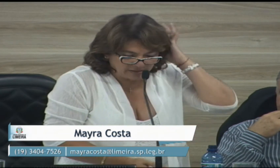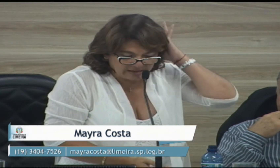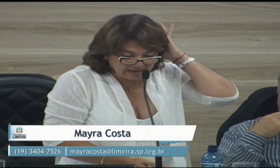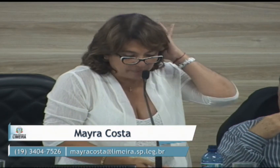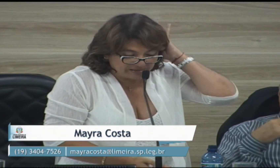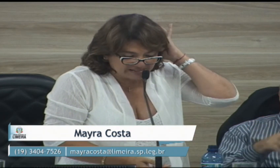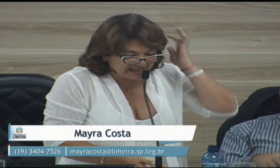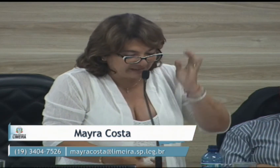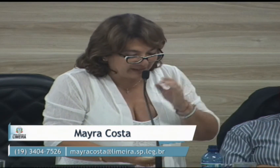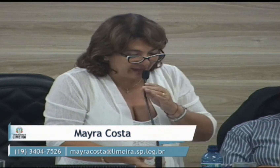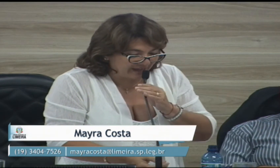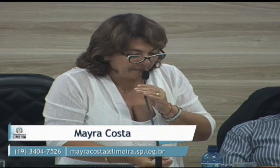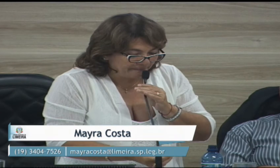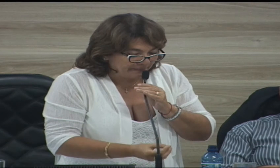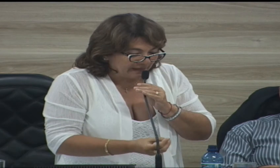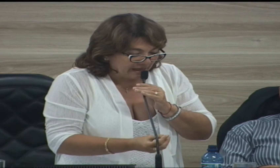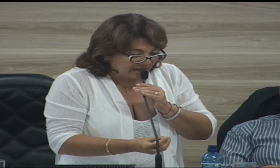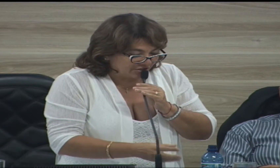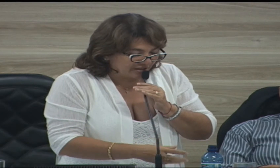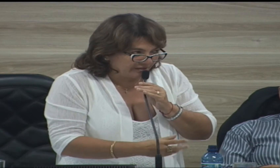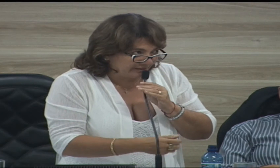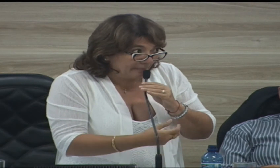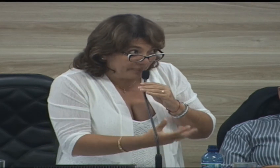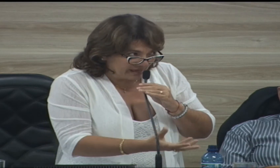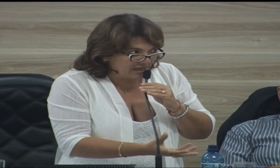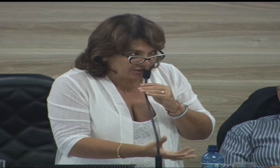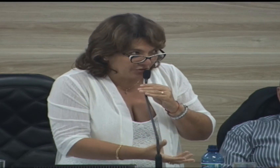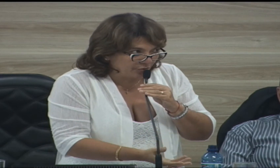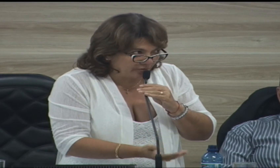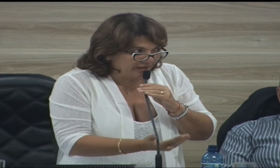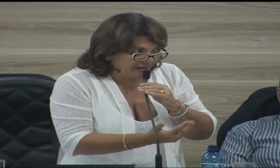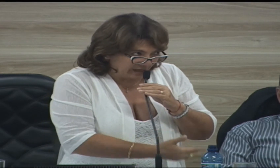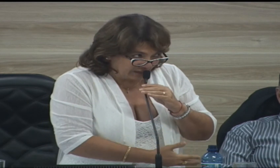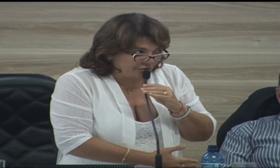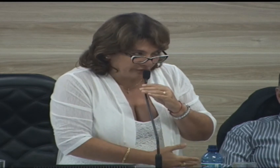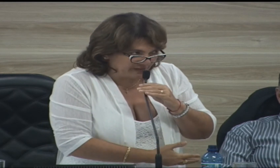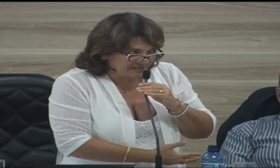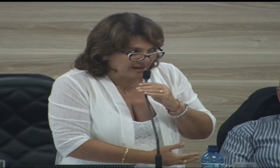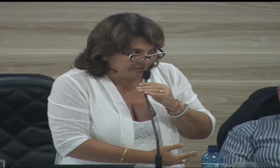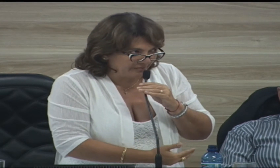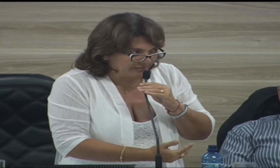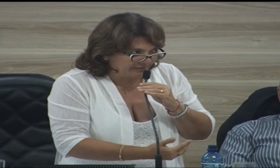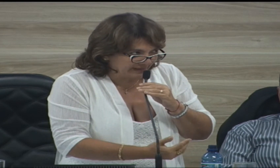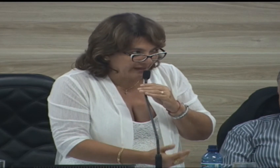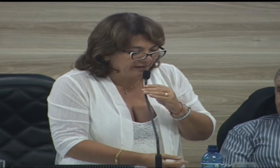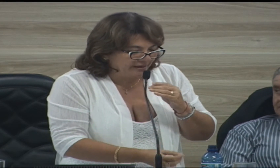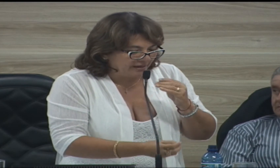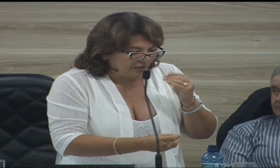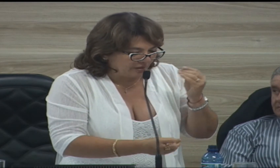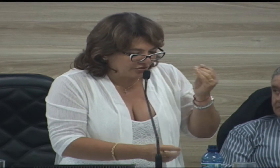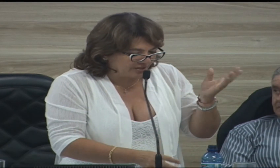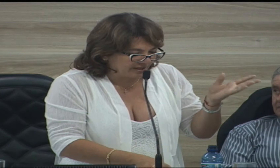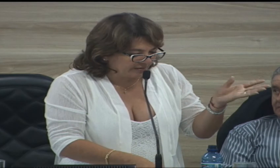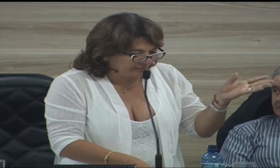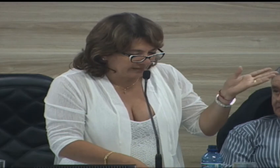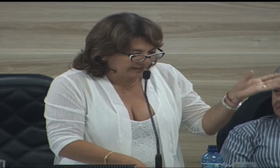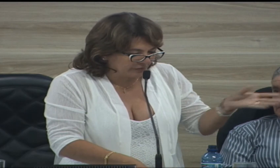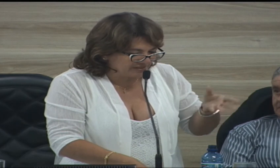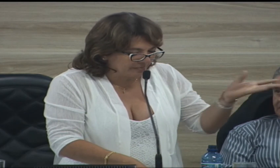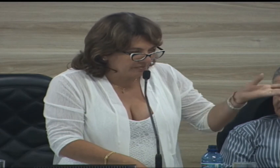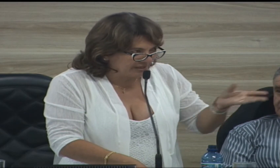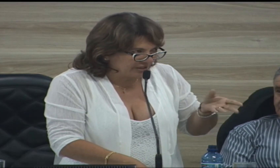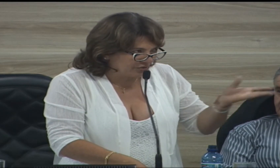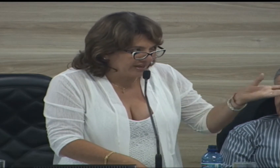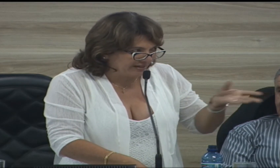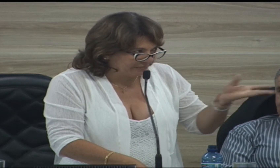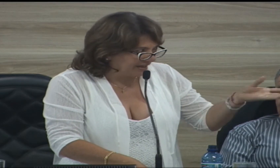oficial. Apesar de que a gente também questiona extraoficial, né? Eu acho que aqui eu